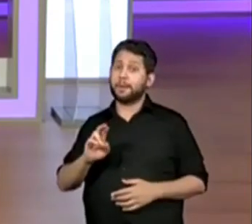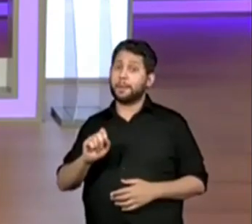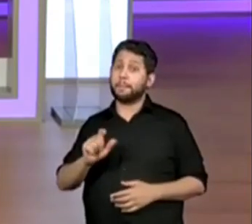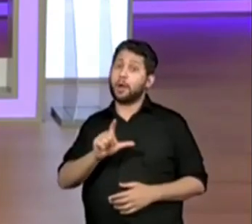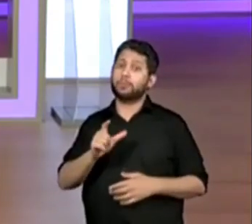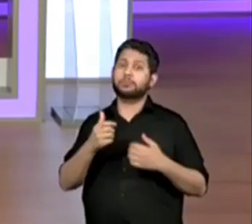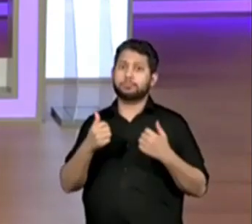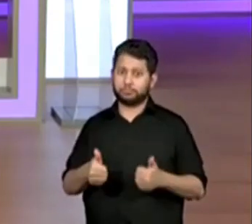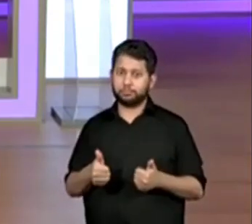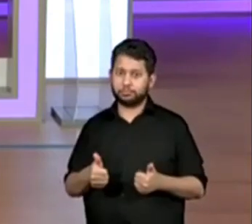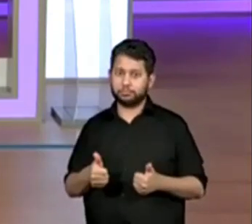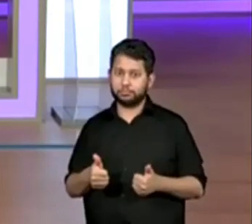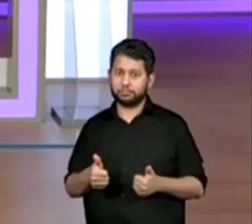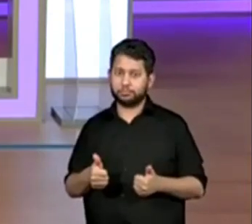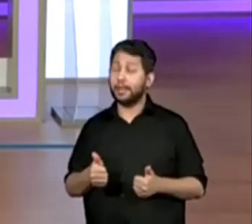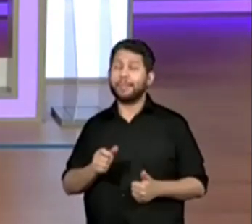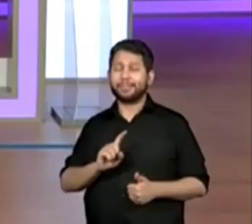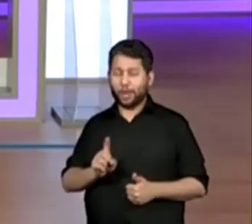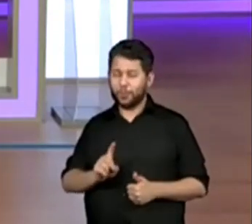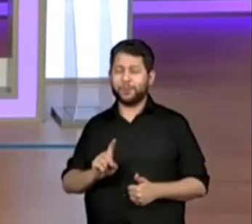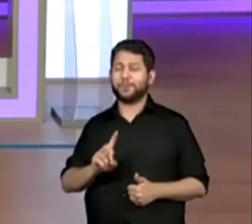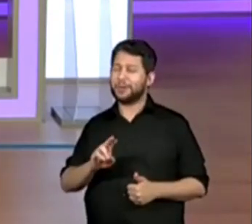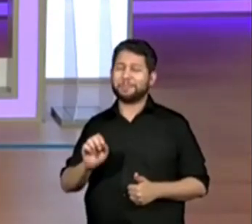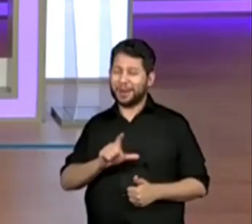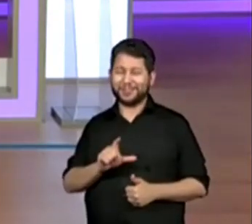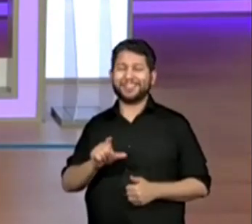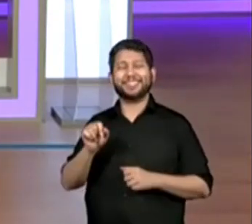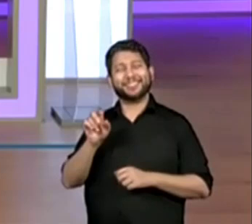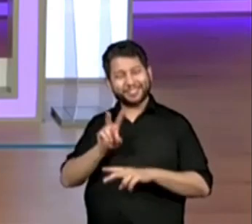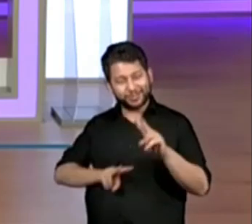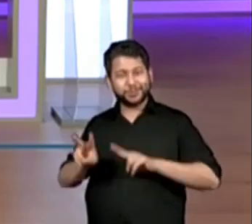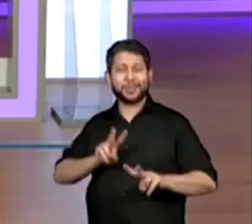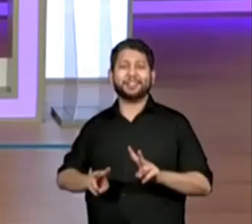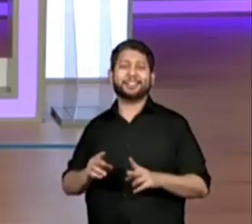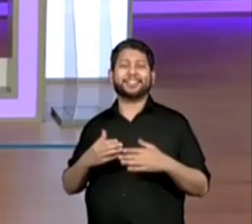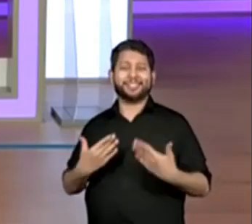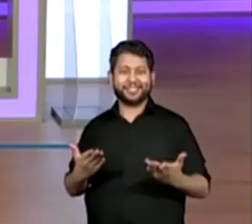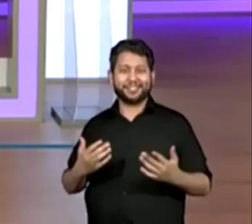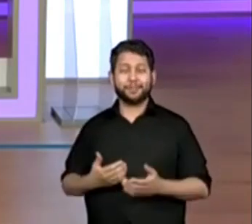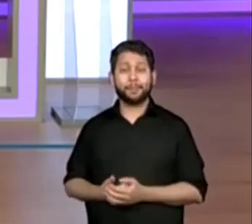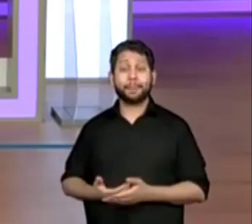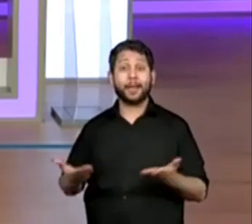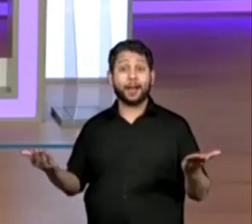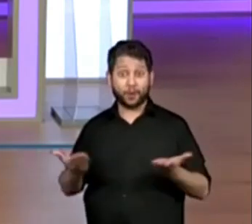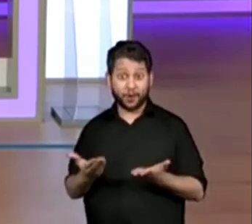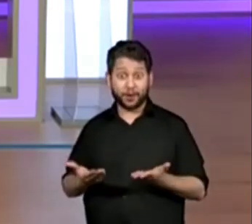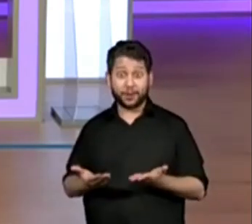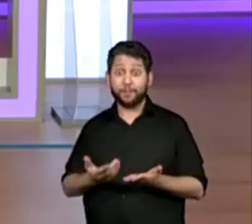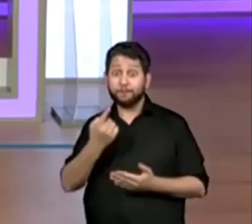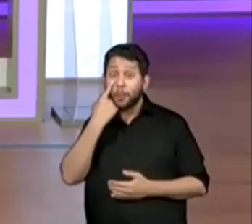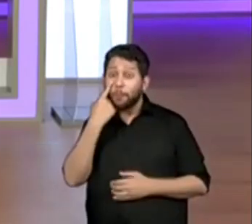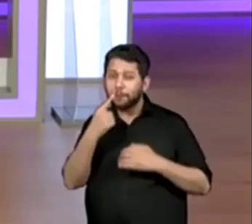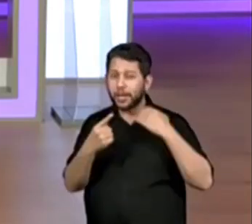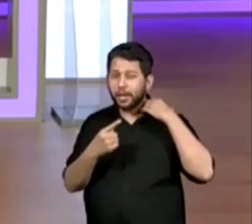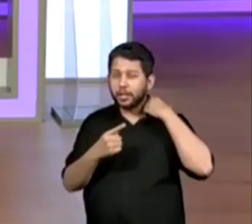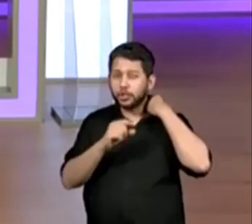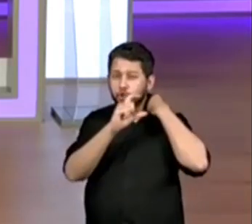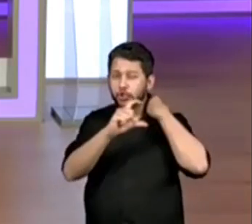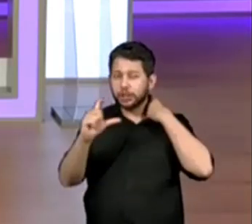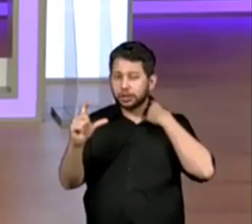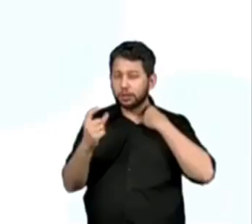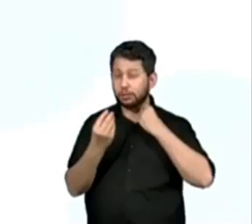agora nós vamos juntar tudo isso e tentar identificar na própria tirinha que nós estamos estudando.